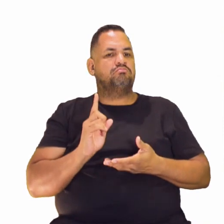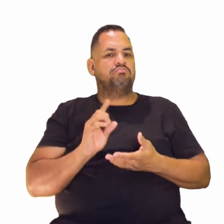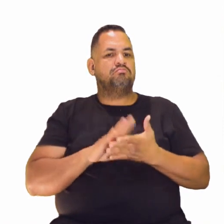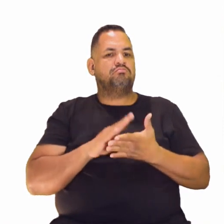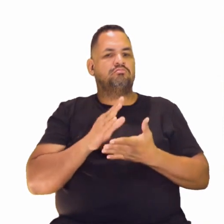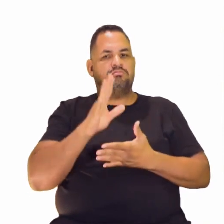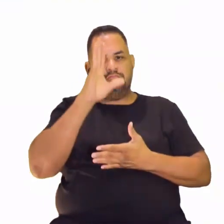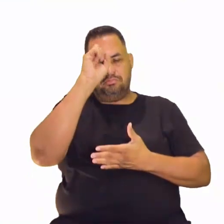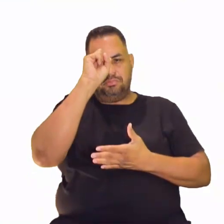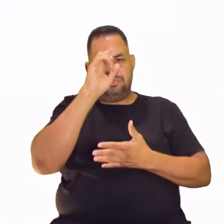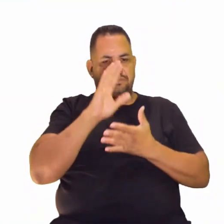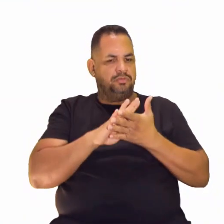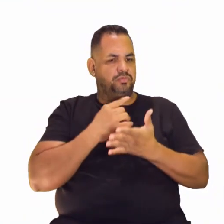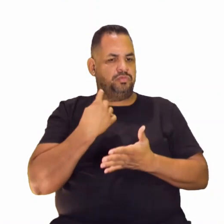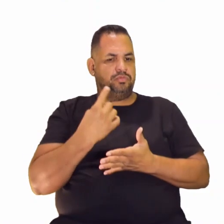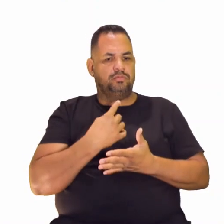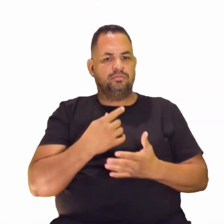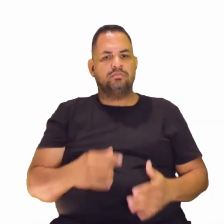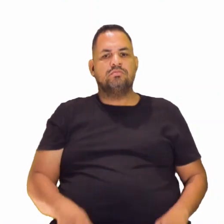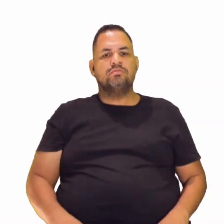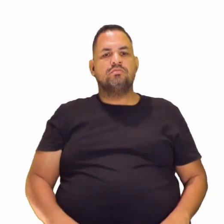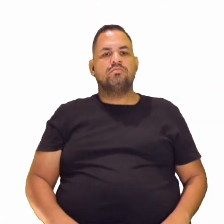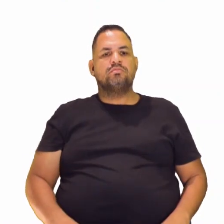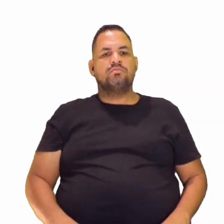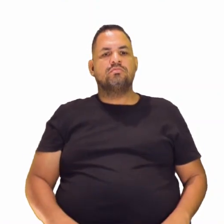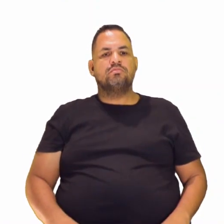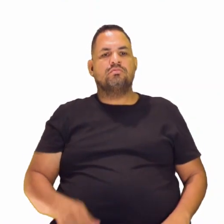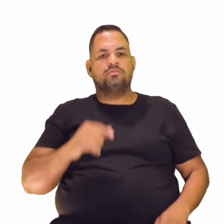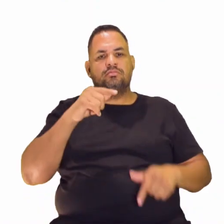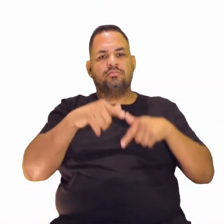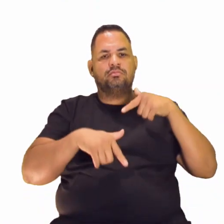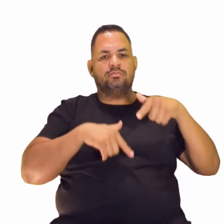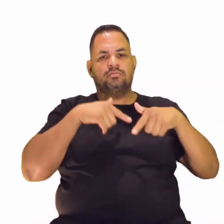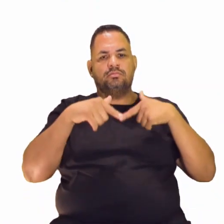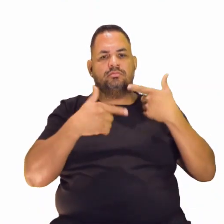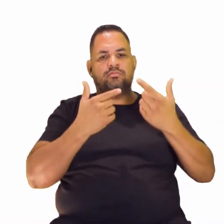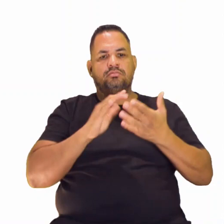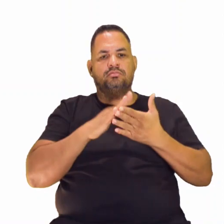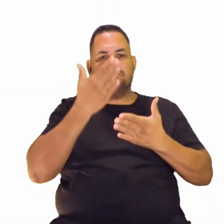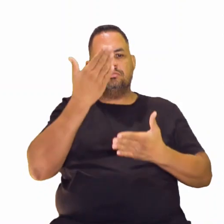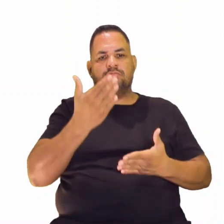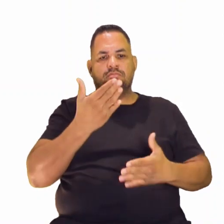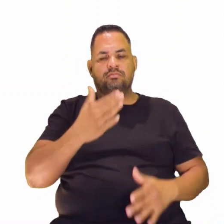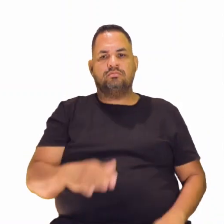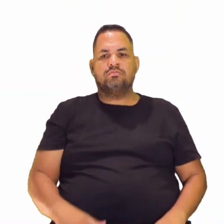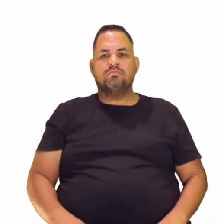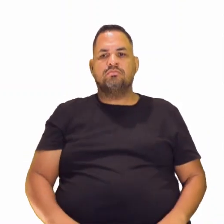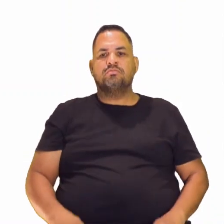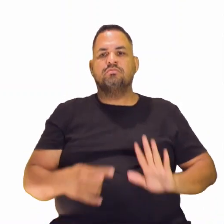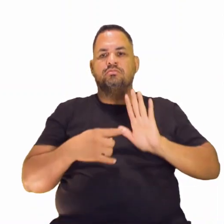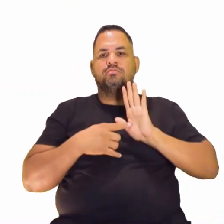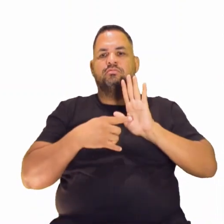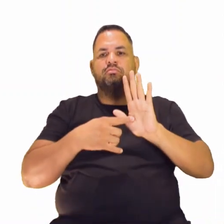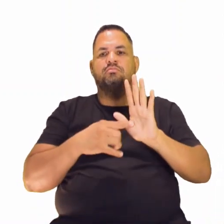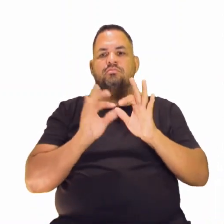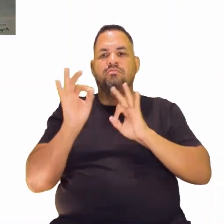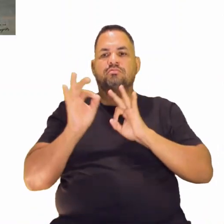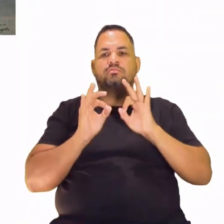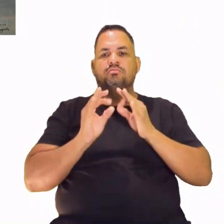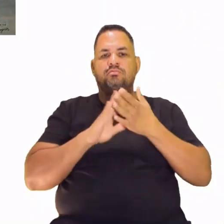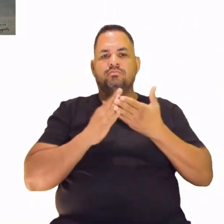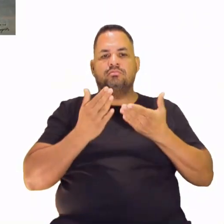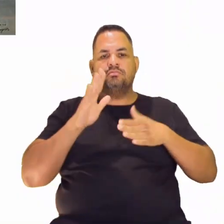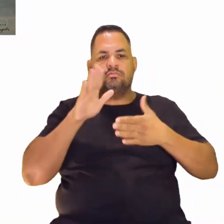aprendeu sozinho, né? Mais trabalhos aqui do Heitor dos Prazeres, retratando aqui roda de